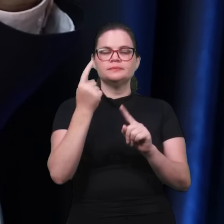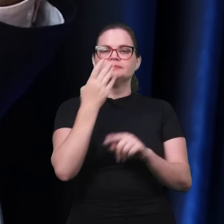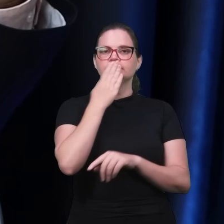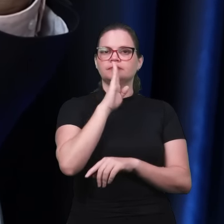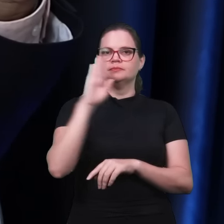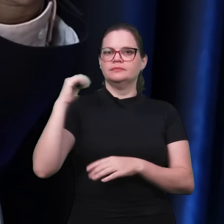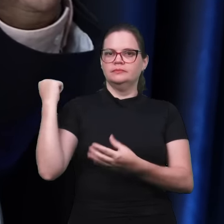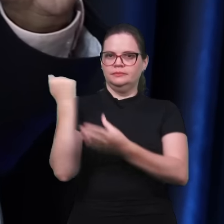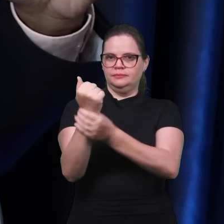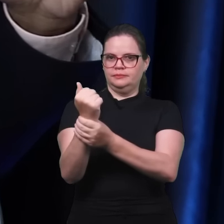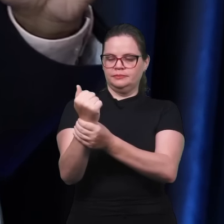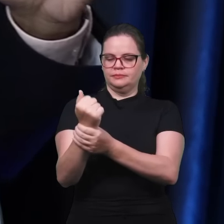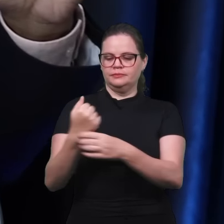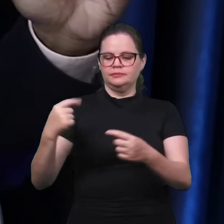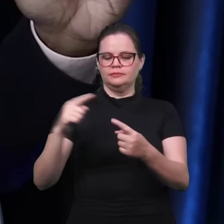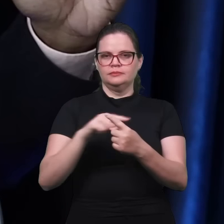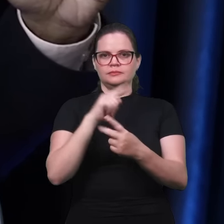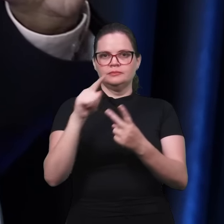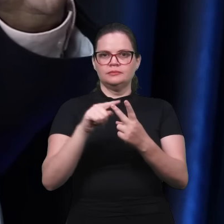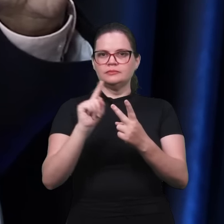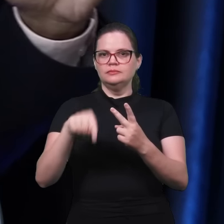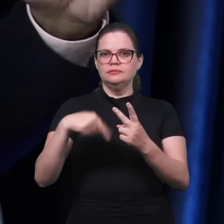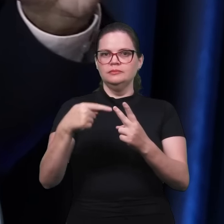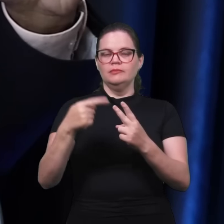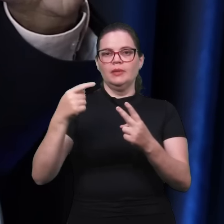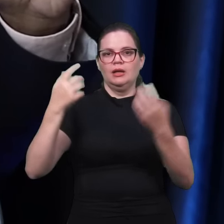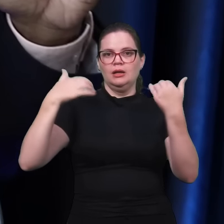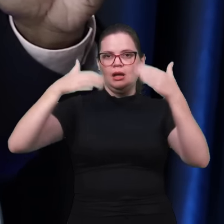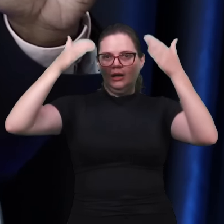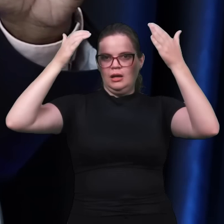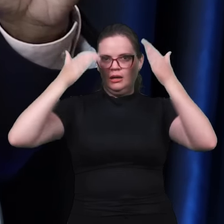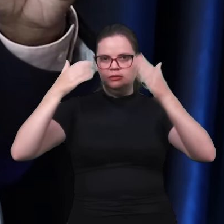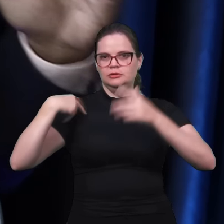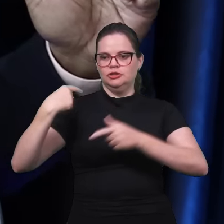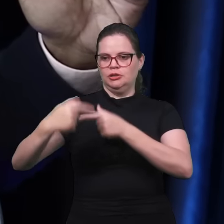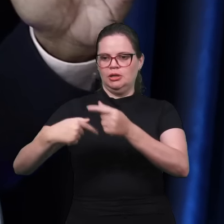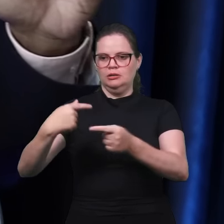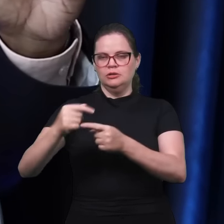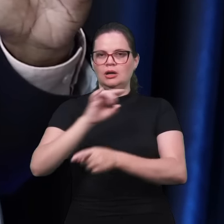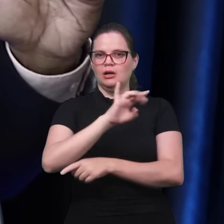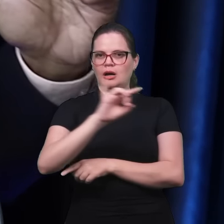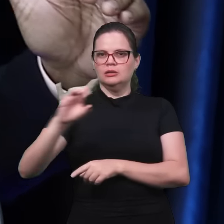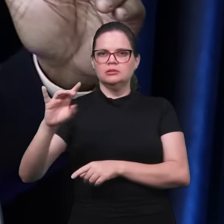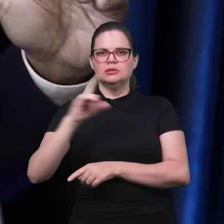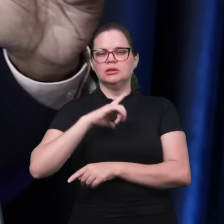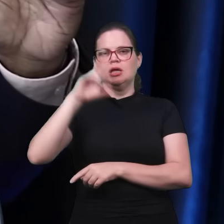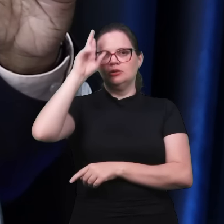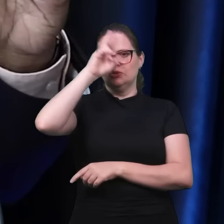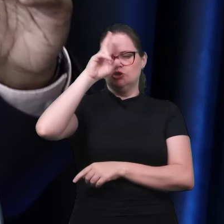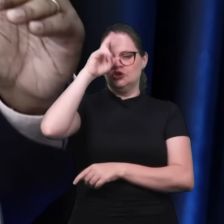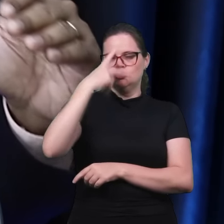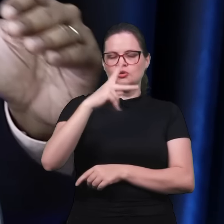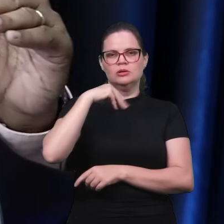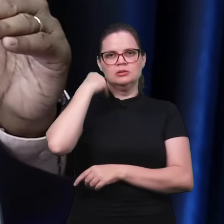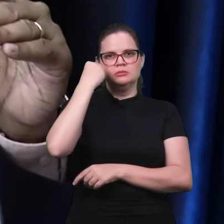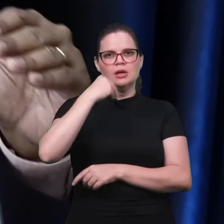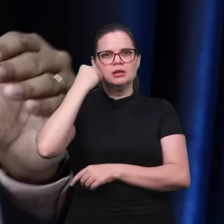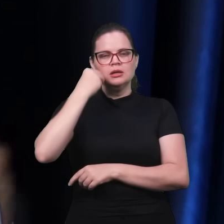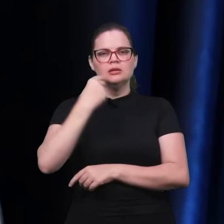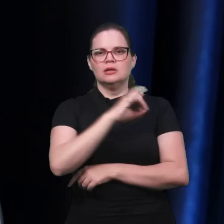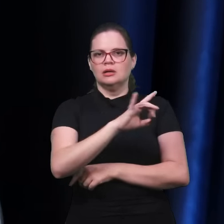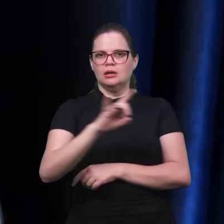linhagem dos reis, cada um com a sua marca, com a sua experiência, com a sua